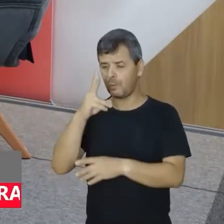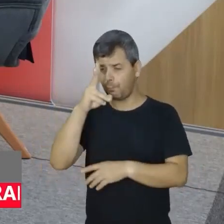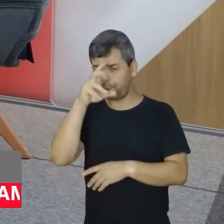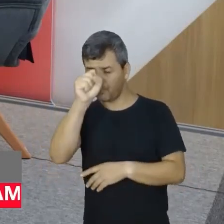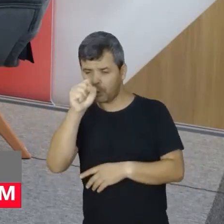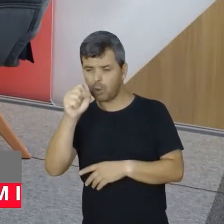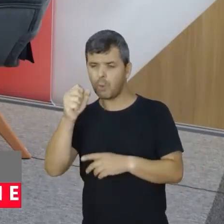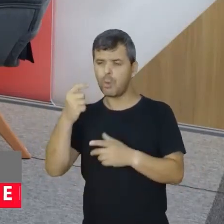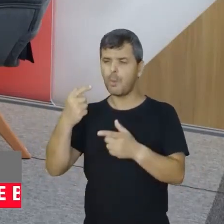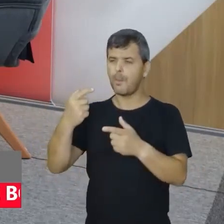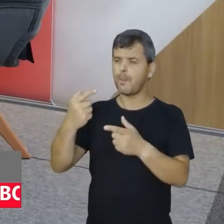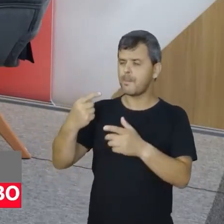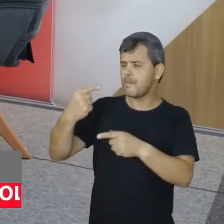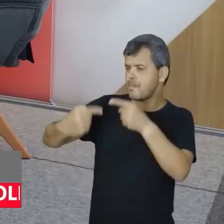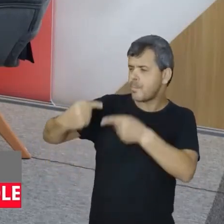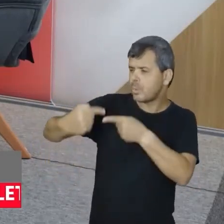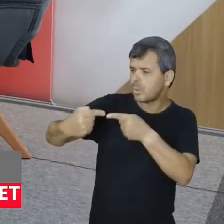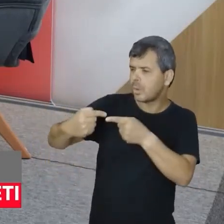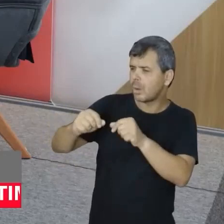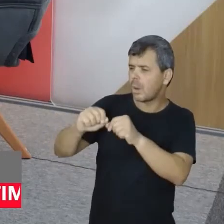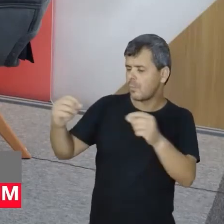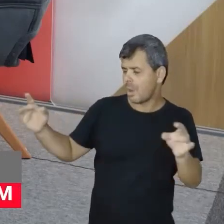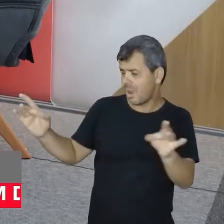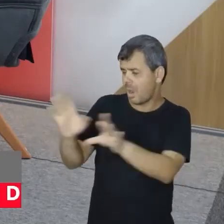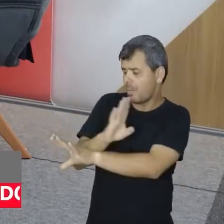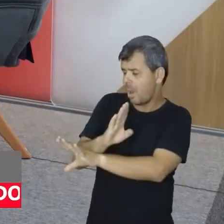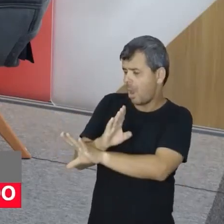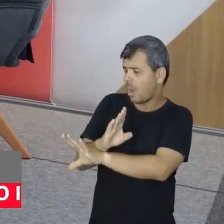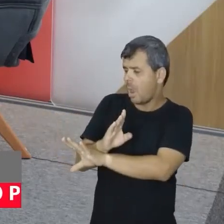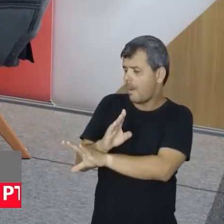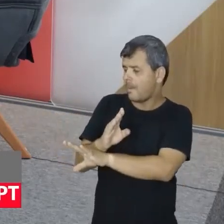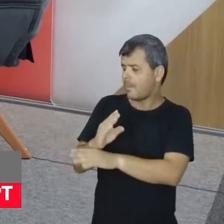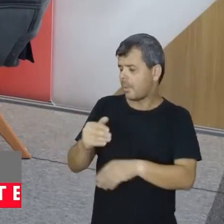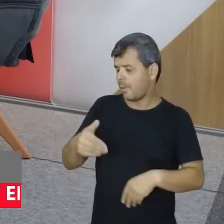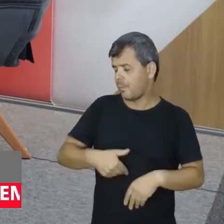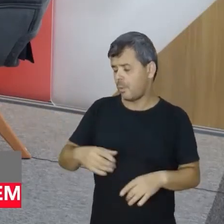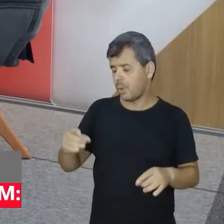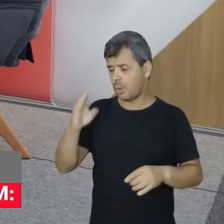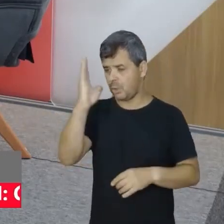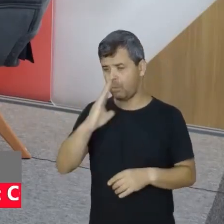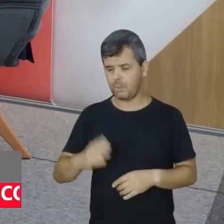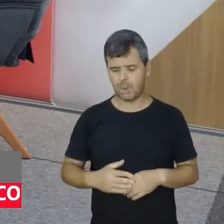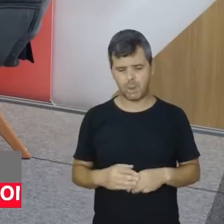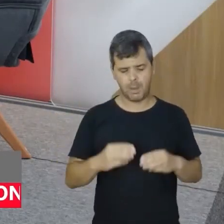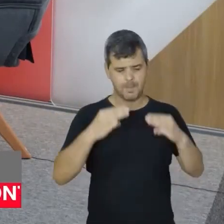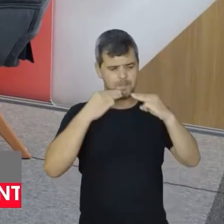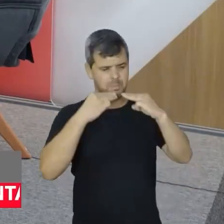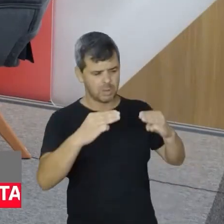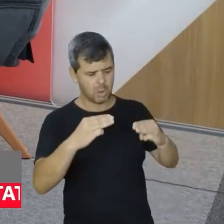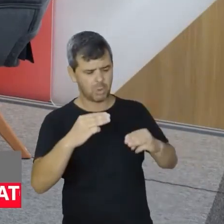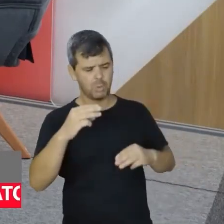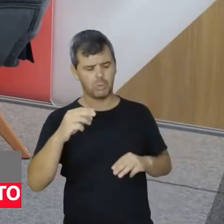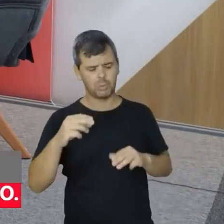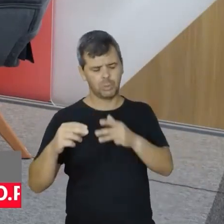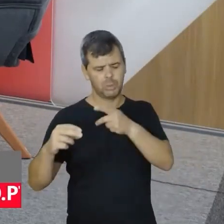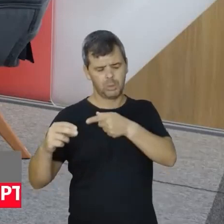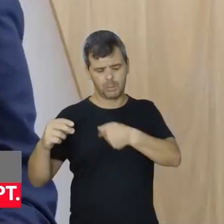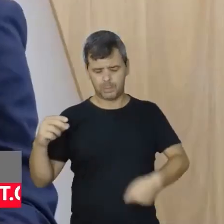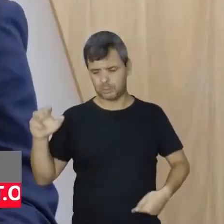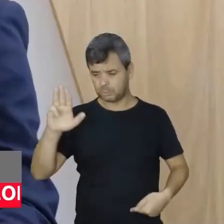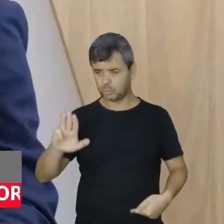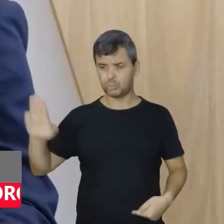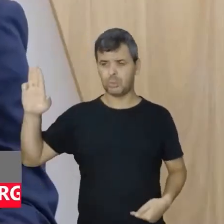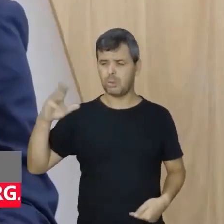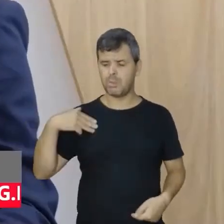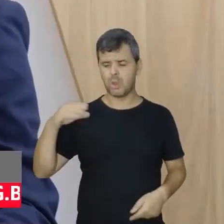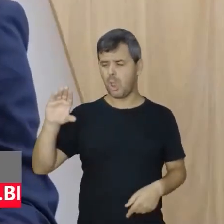como instrumento para esse objetivo da gente erradicar a fome mais uma vez? Essa grande missão do presidente Lula é também de todos nós, não